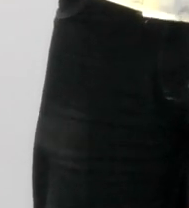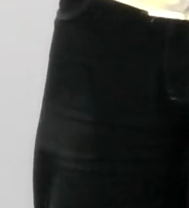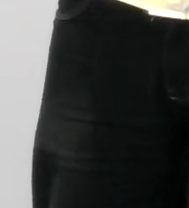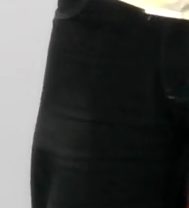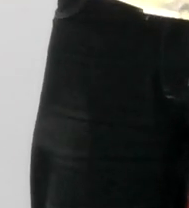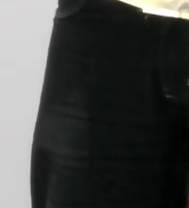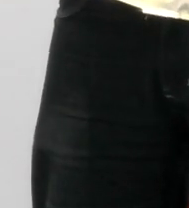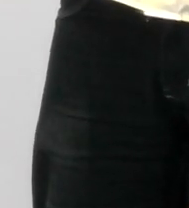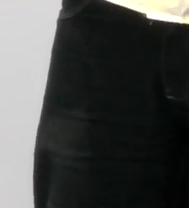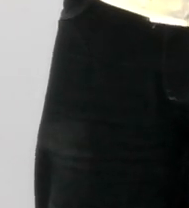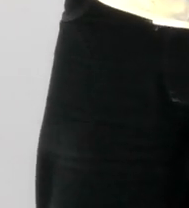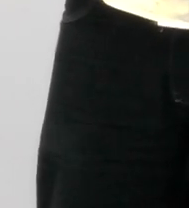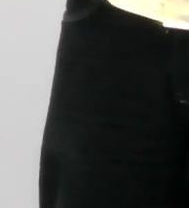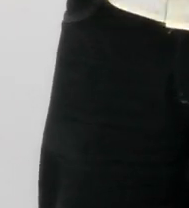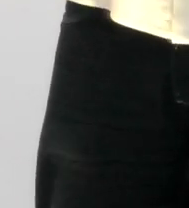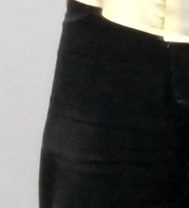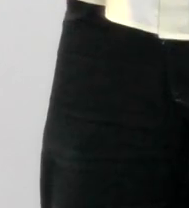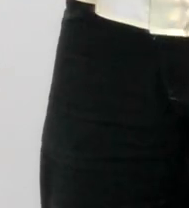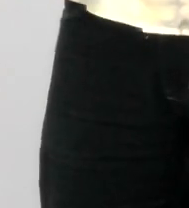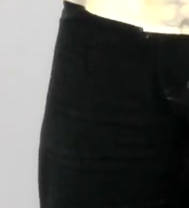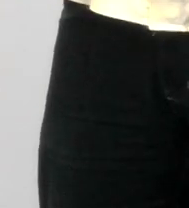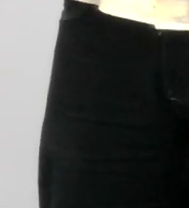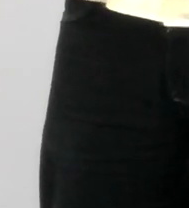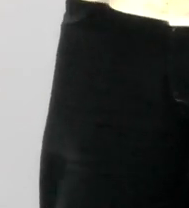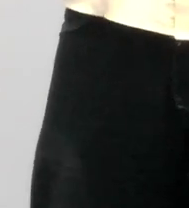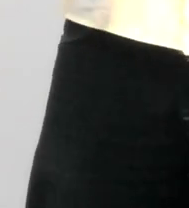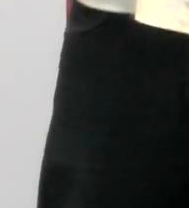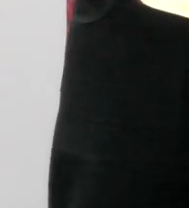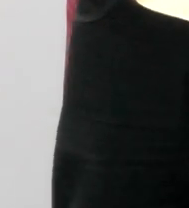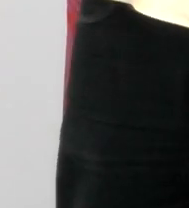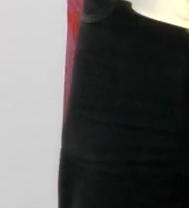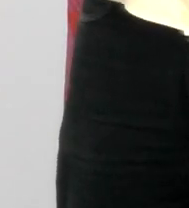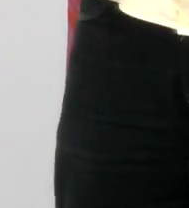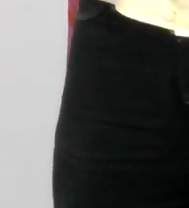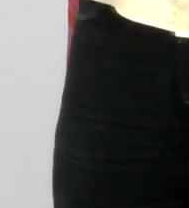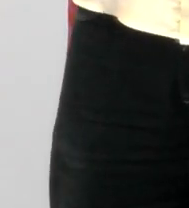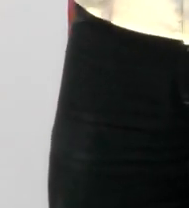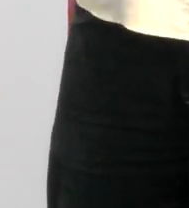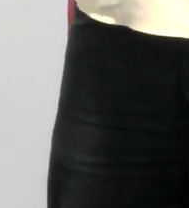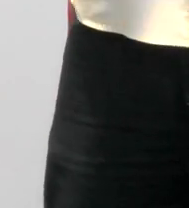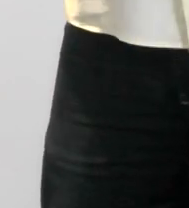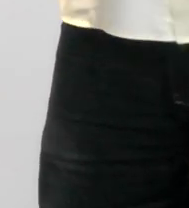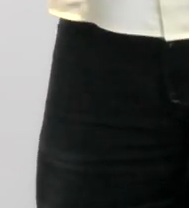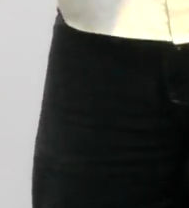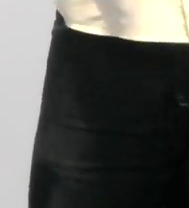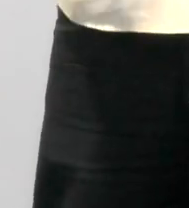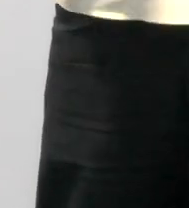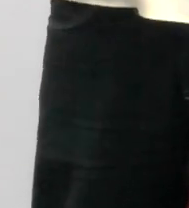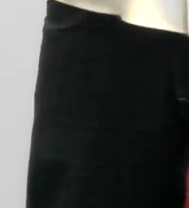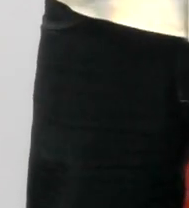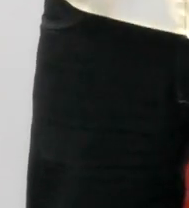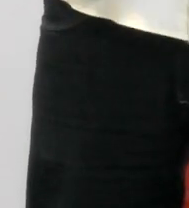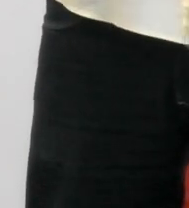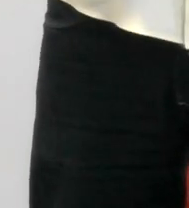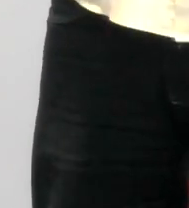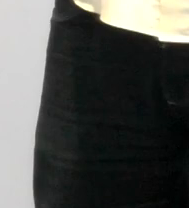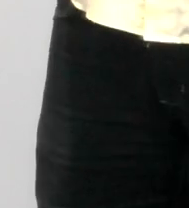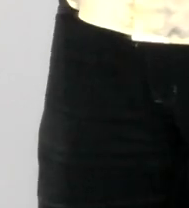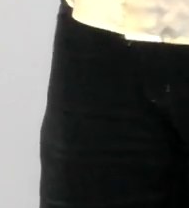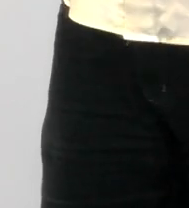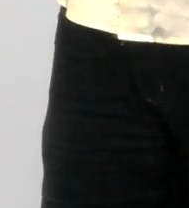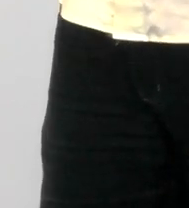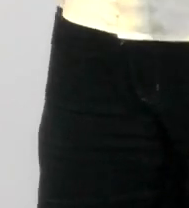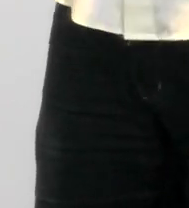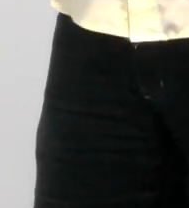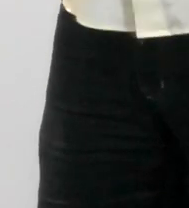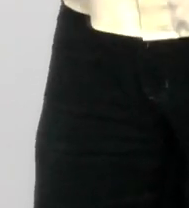estar recebendo esses beneficiários de forma que não precisemos ingressar no judiciário Isso precisa ser avaliado de alguma